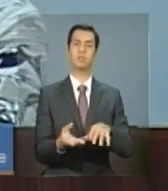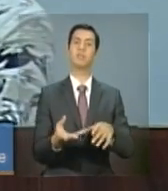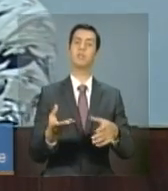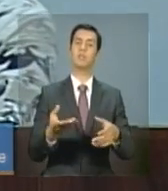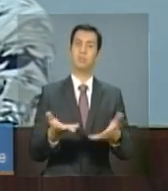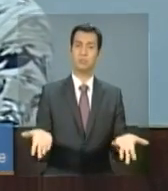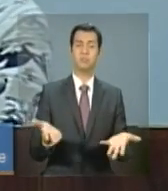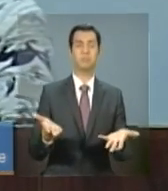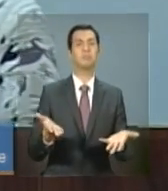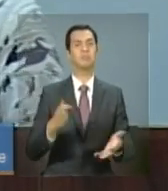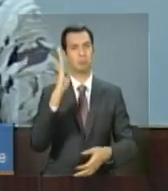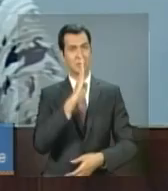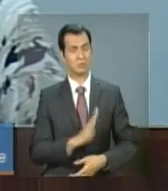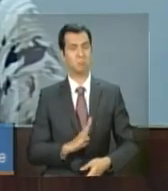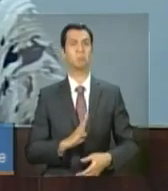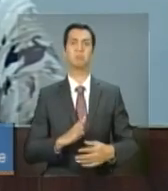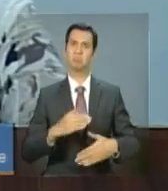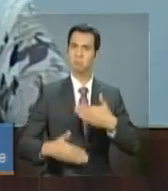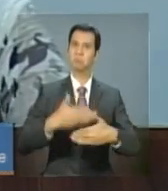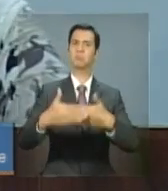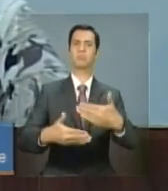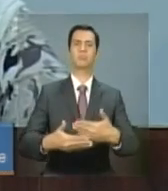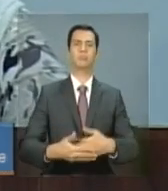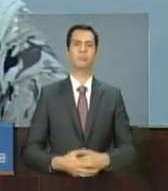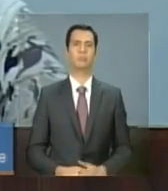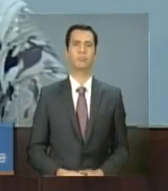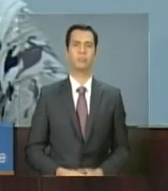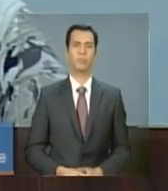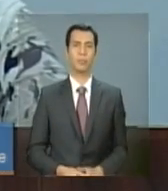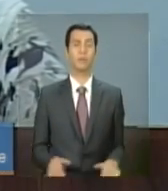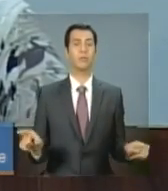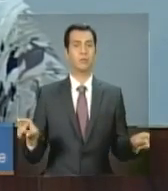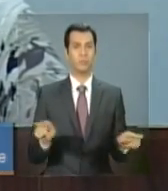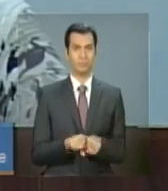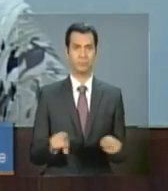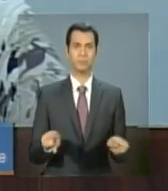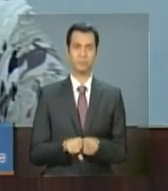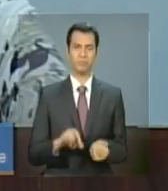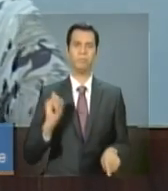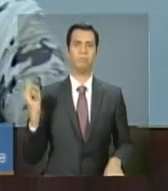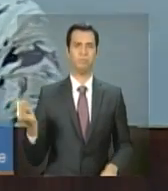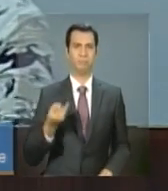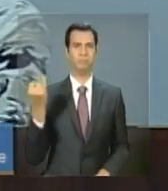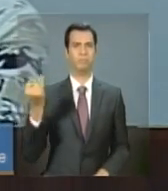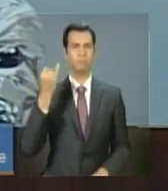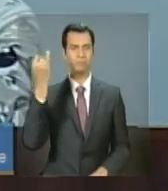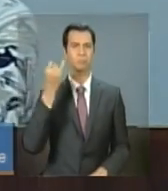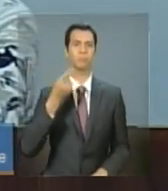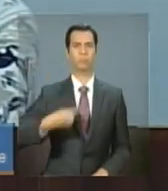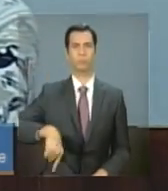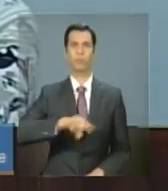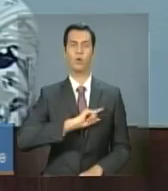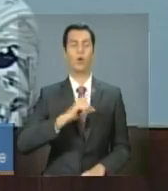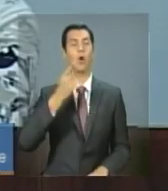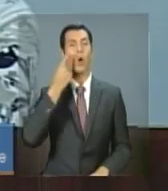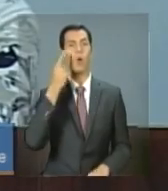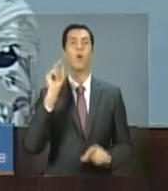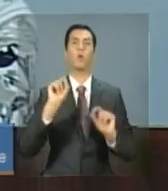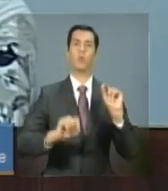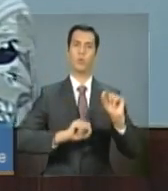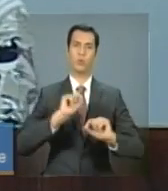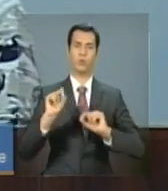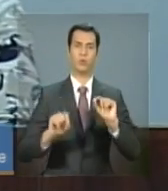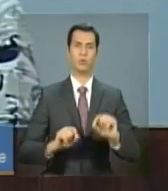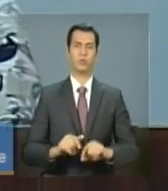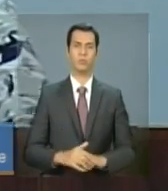cresce em todas as regiões. Também é importante a gente olhar, apesar de serem diferentes, né,